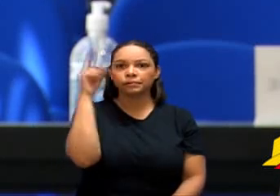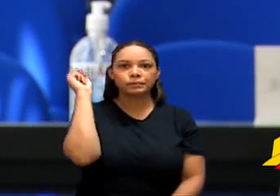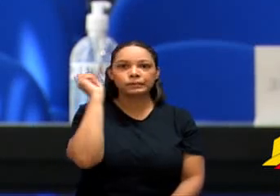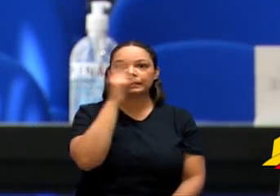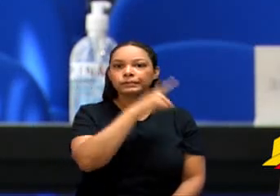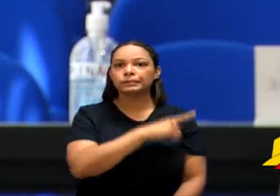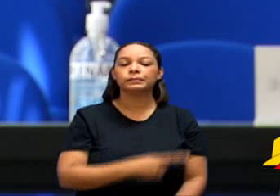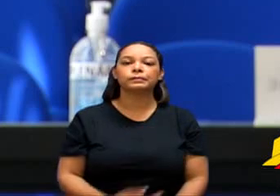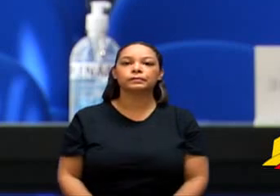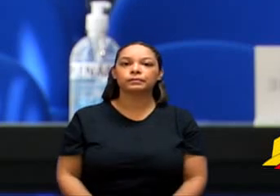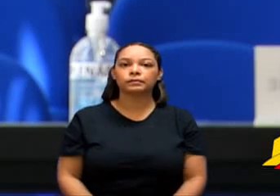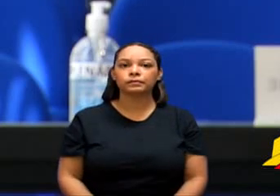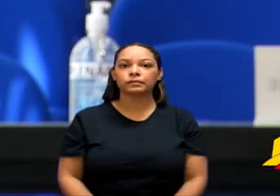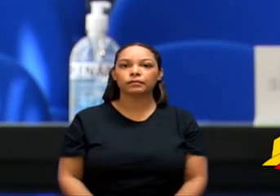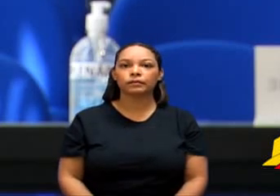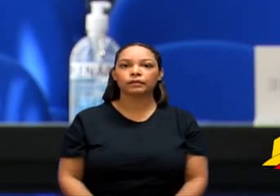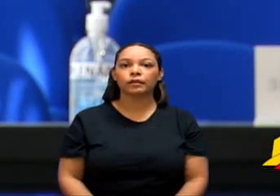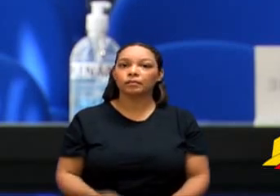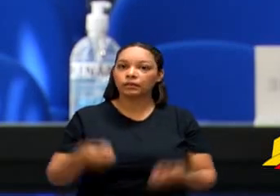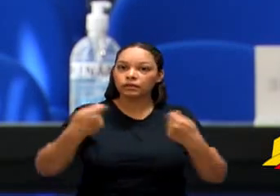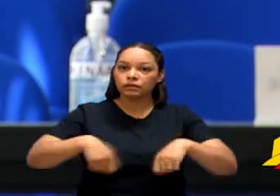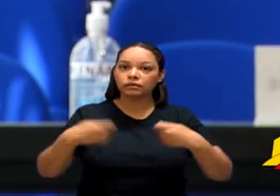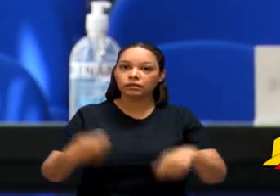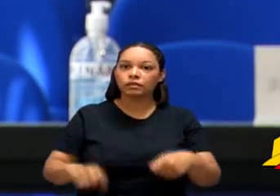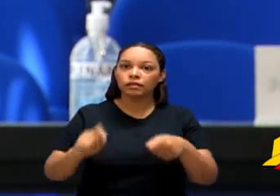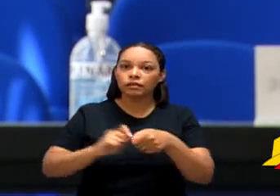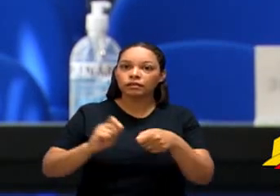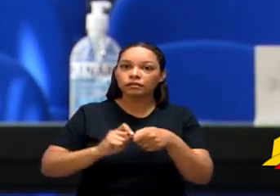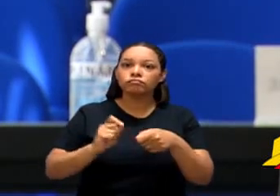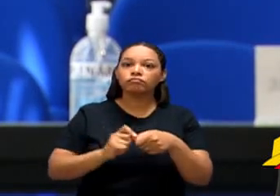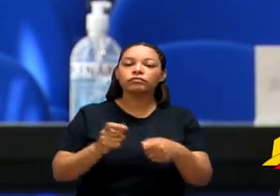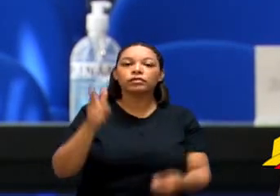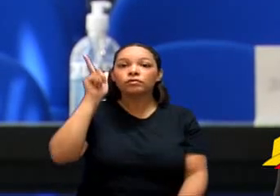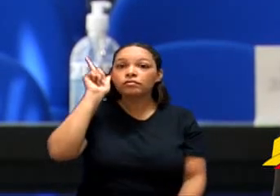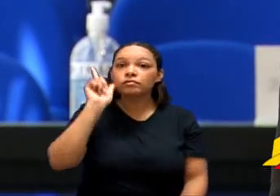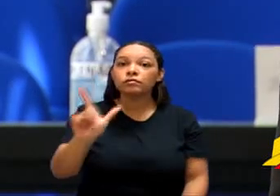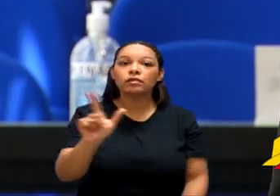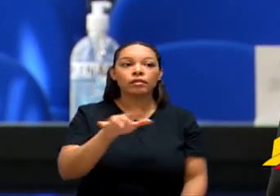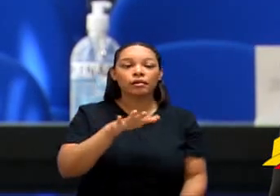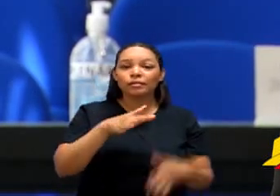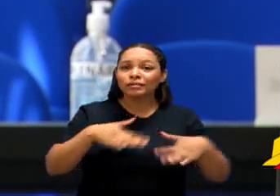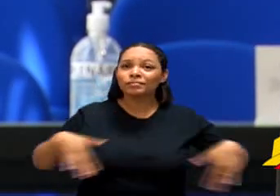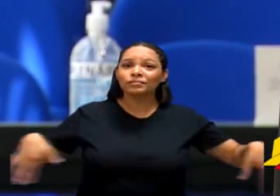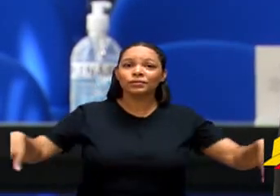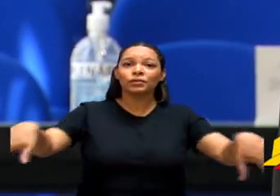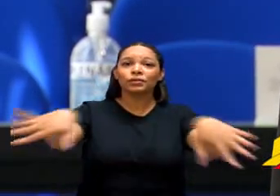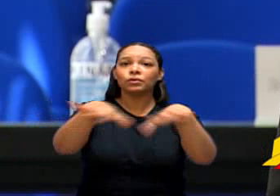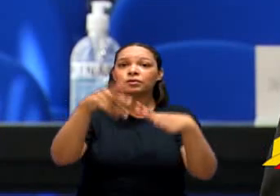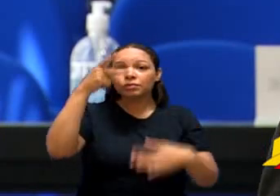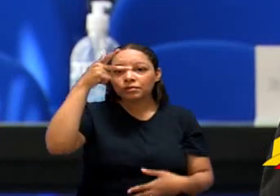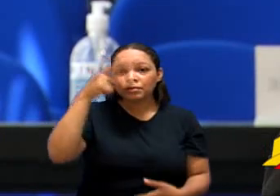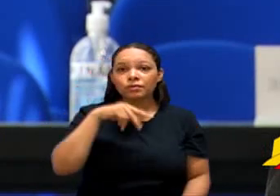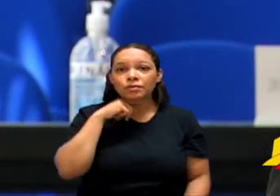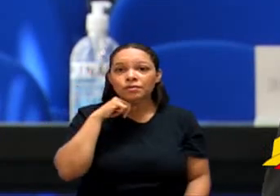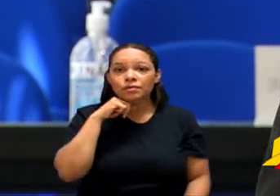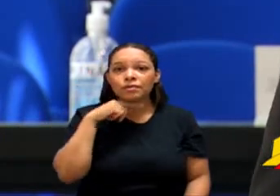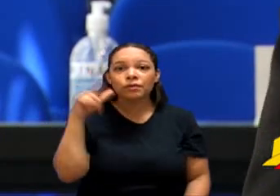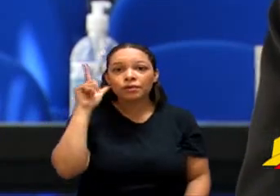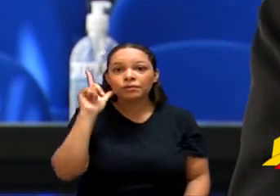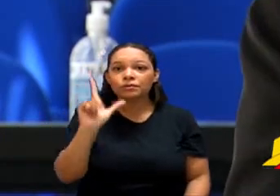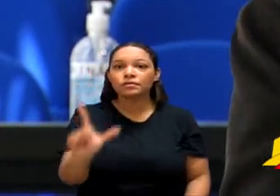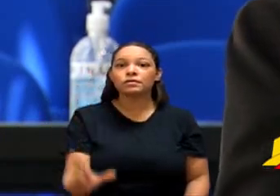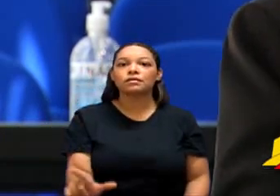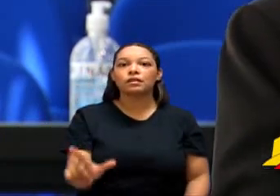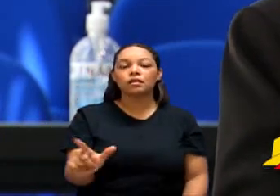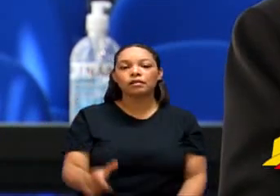que realmente o serviço funcione, para atender a todos, a todas, a todos, da mesma maneira e com qualidade.